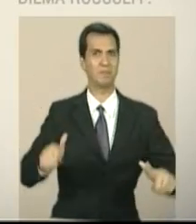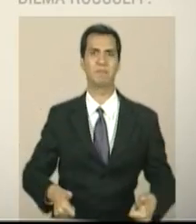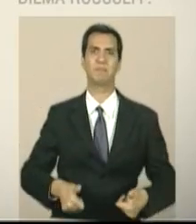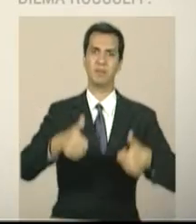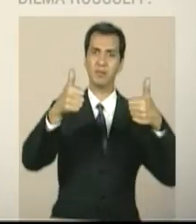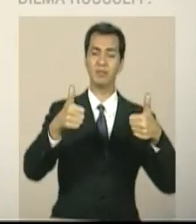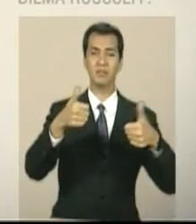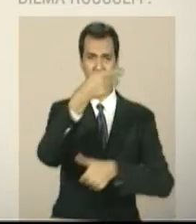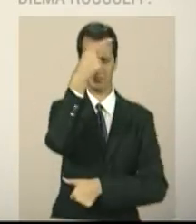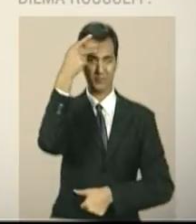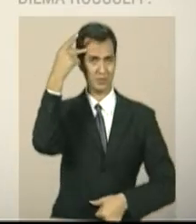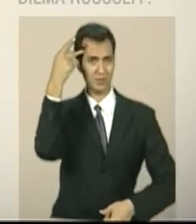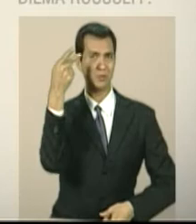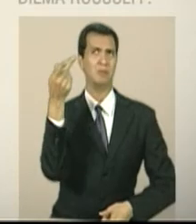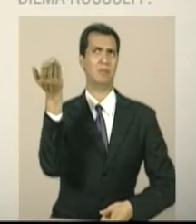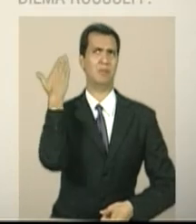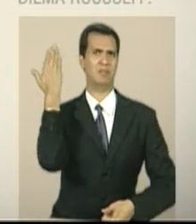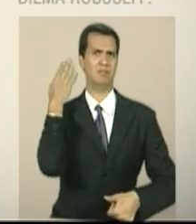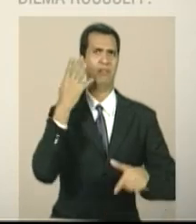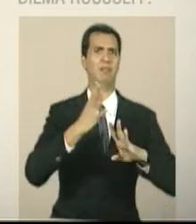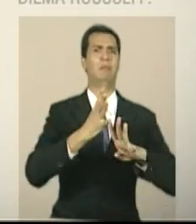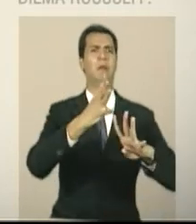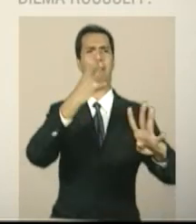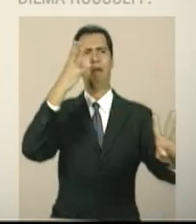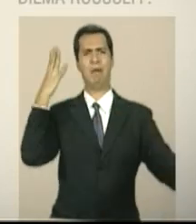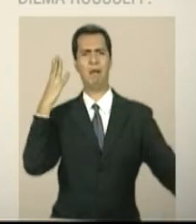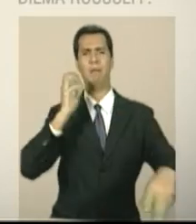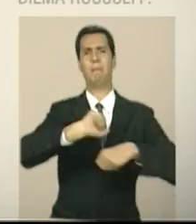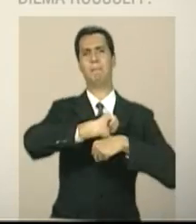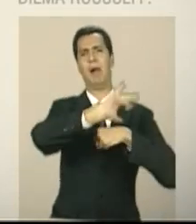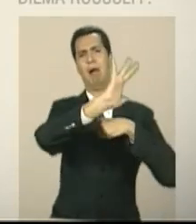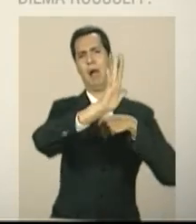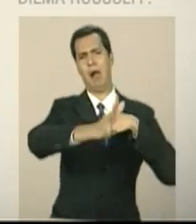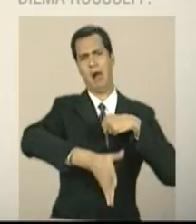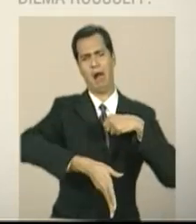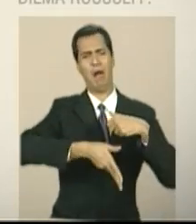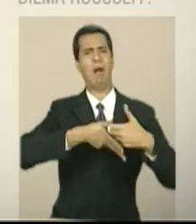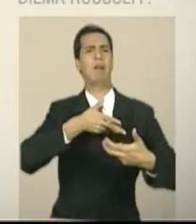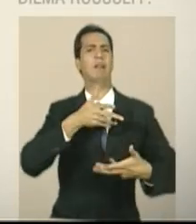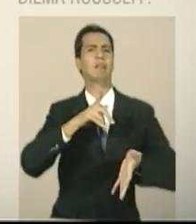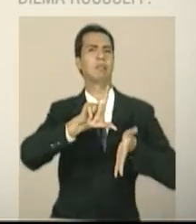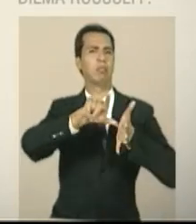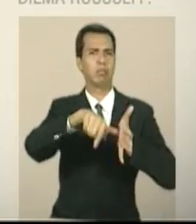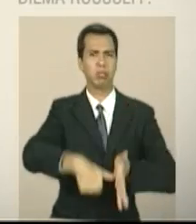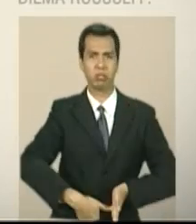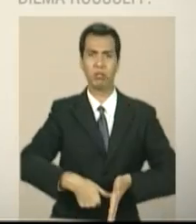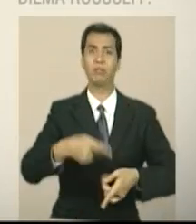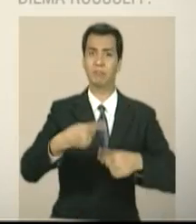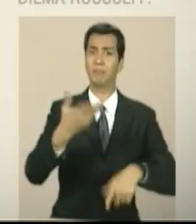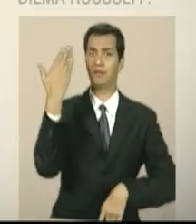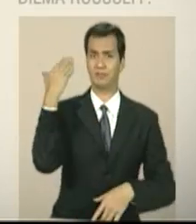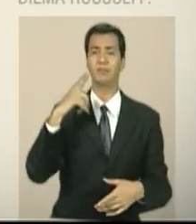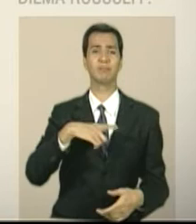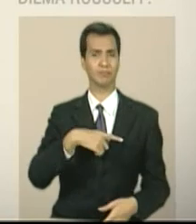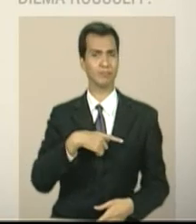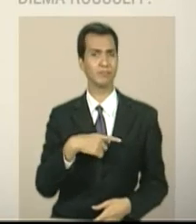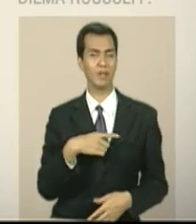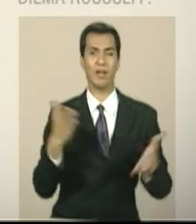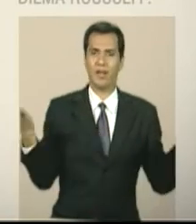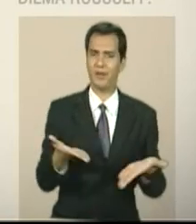ninguém precisa mais dormir na porta de uma agência da Previdência para ser atendido Como já aconteceu no passado